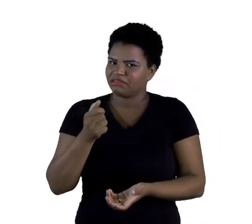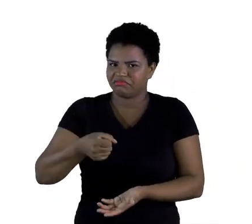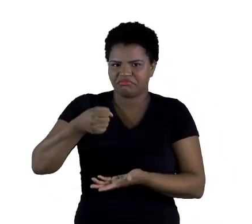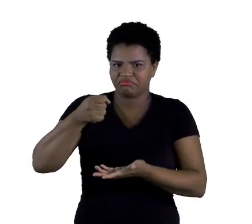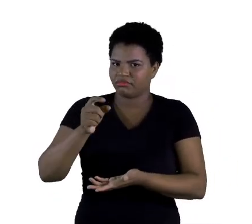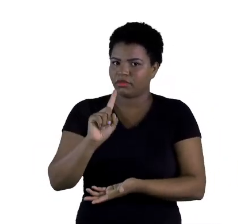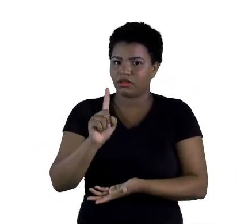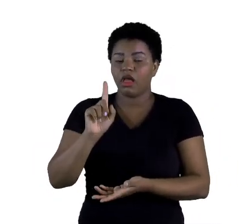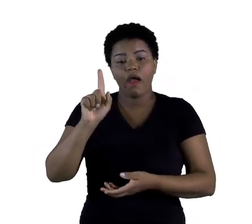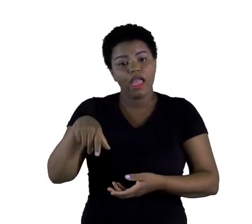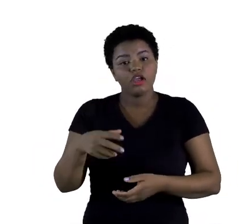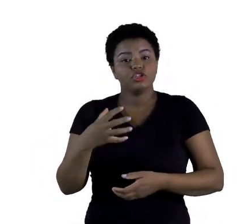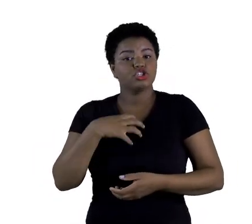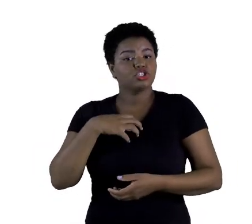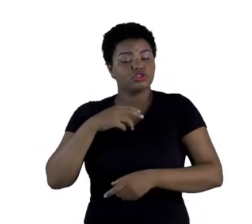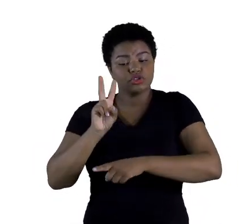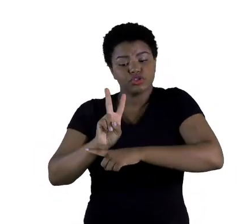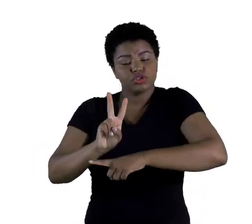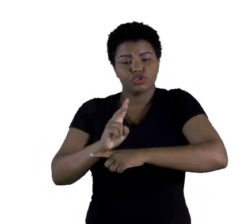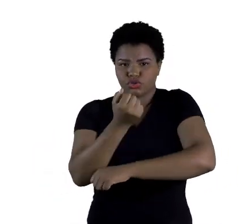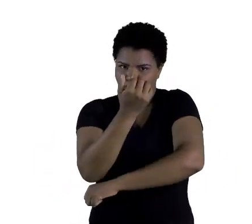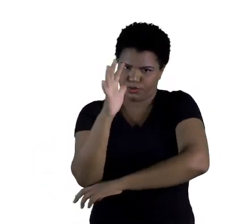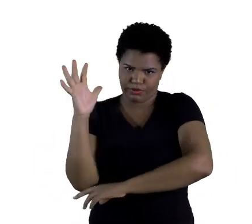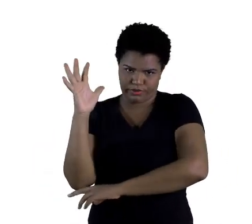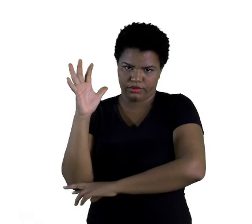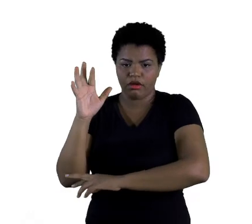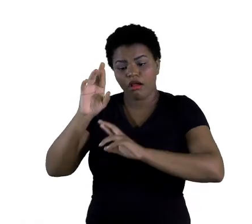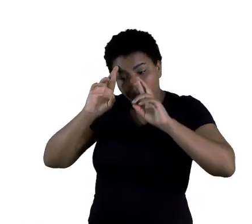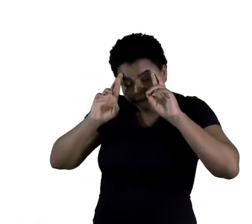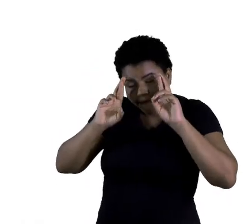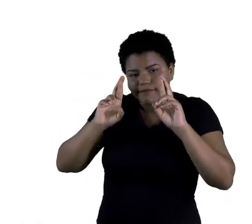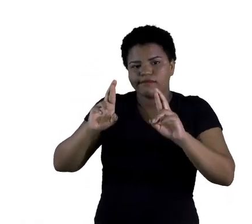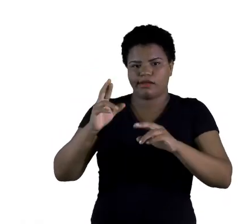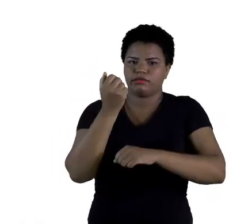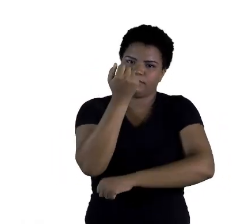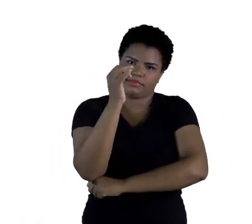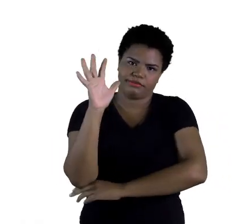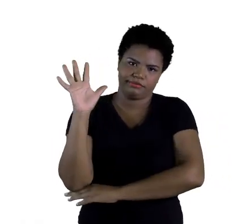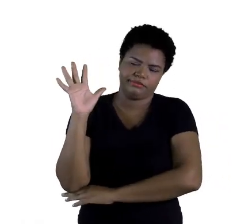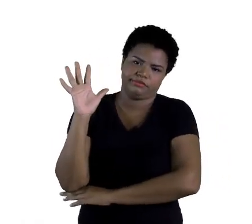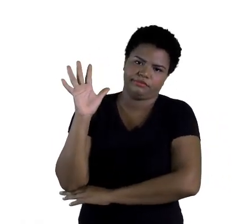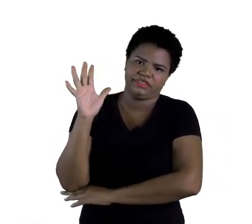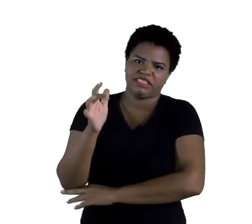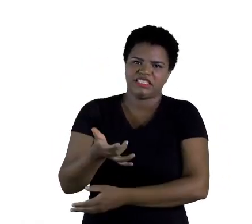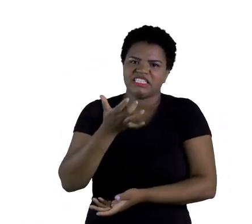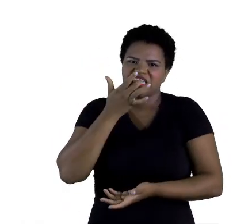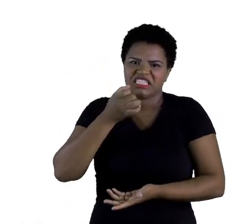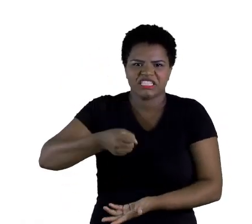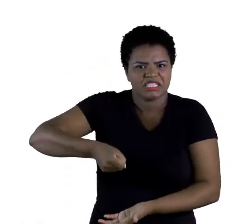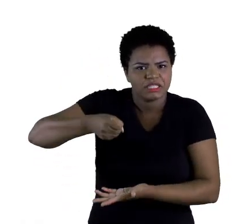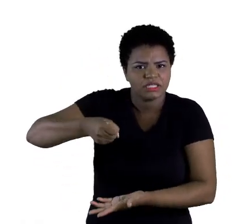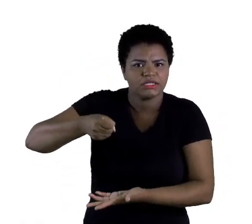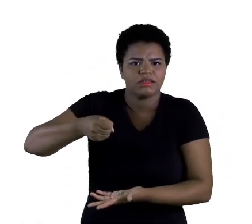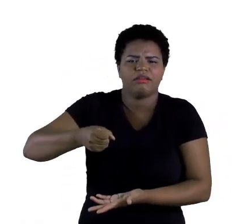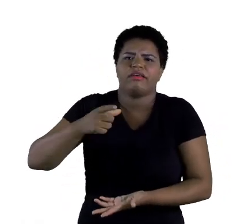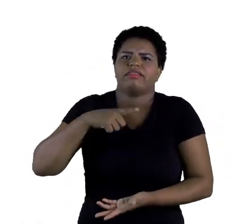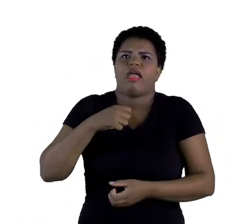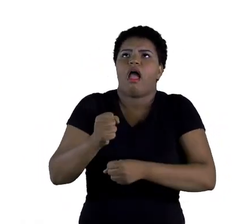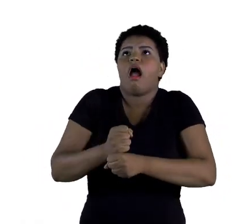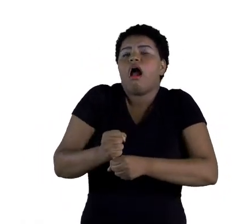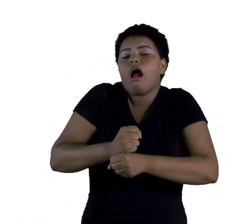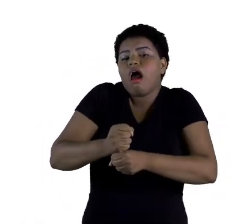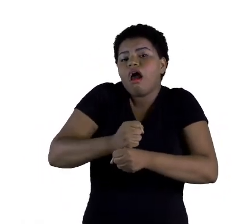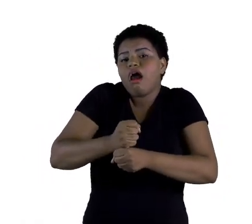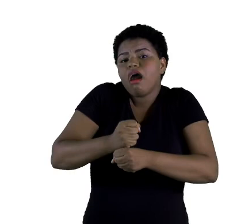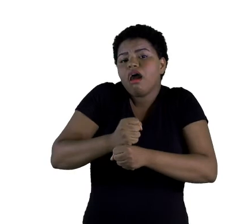preservação da natureza. Tá? É uma forma de respeitar a natureza. Uma embalagem de plástico, ela leva muitos